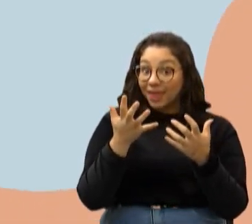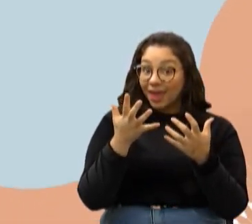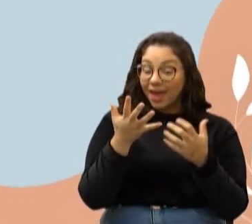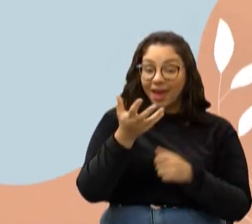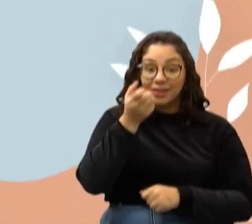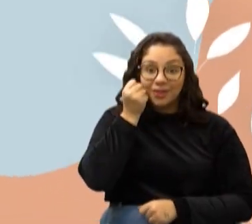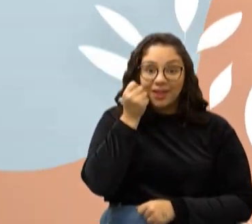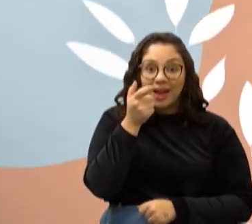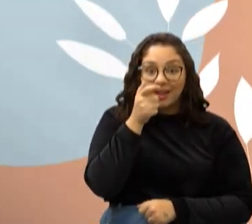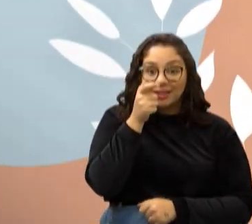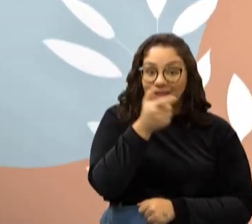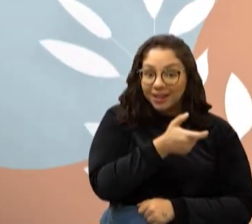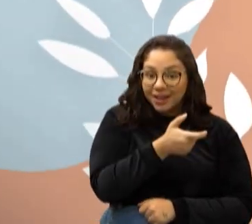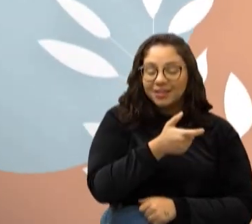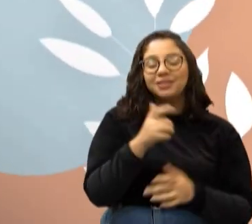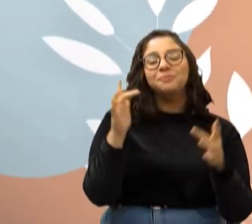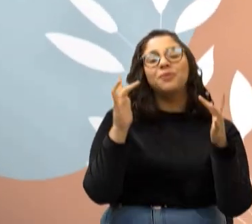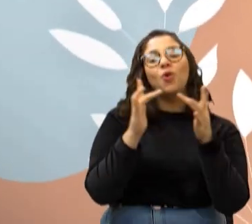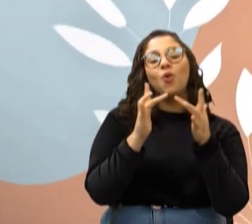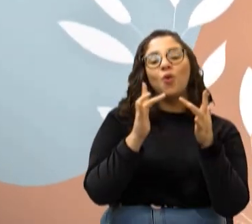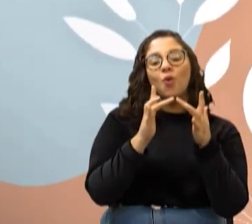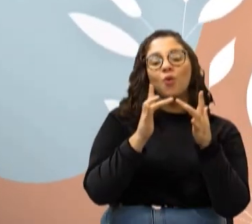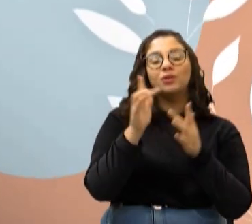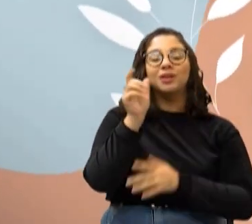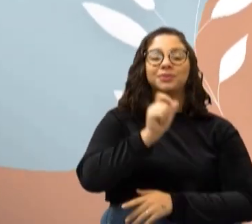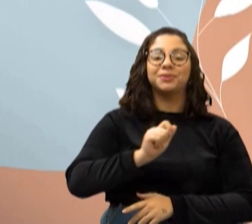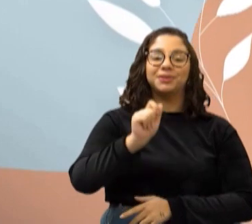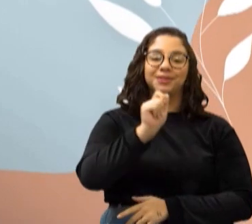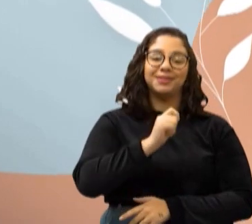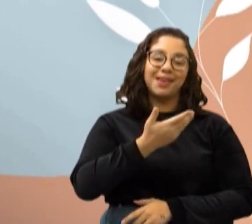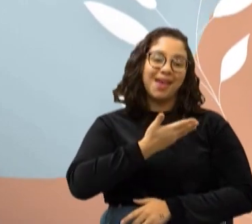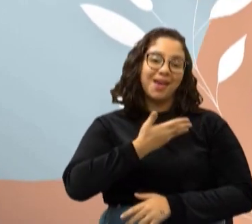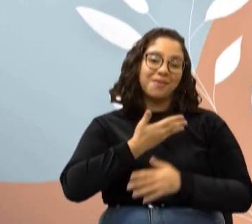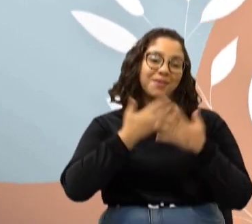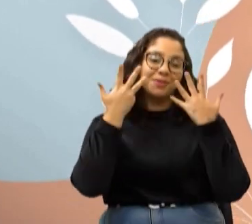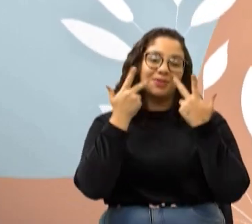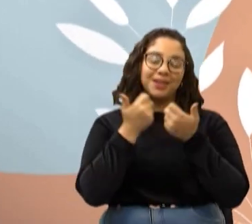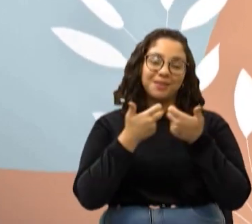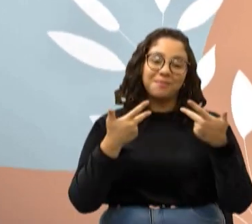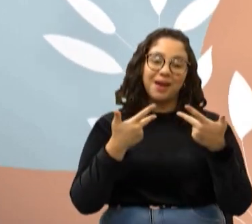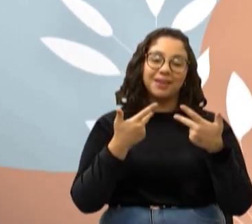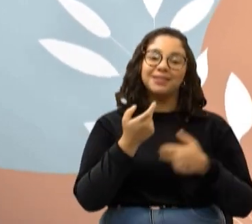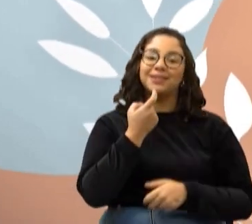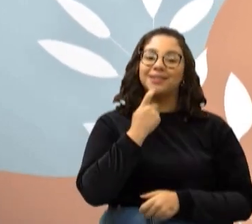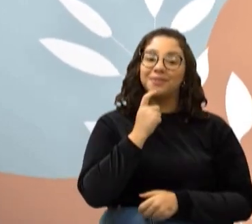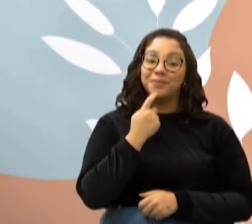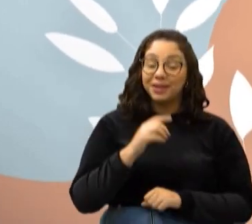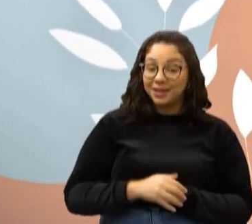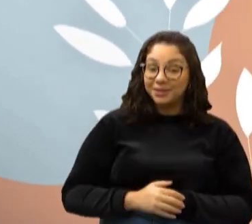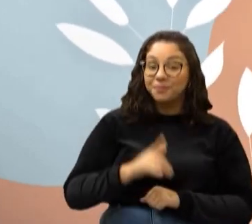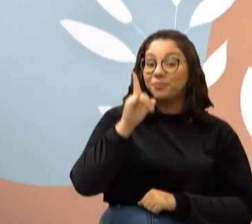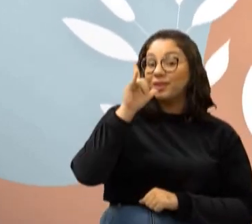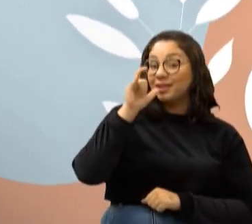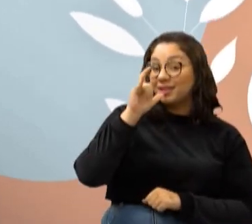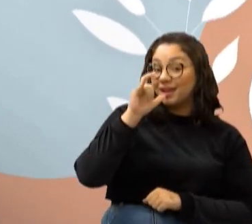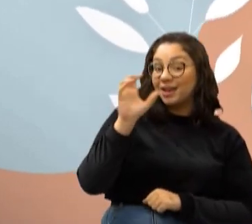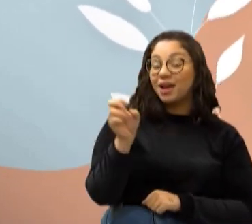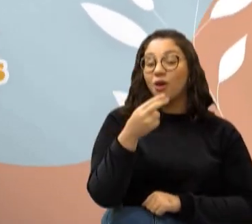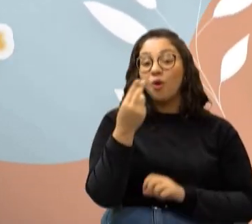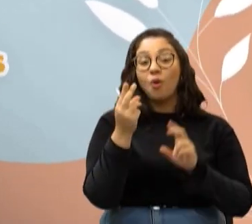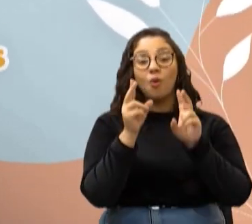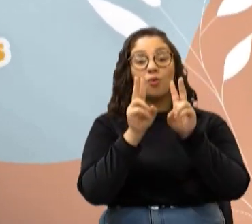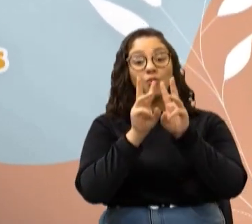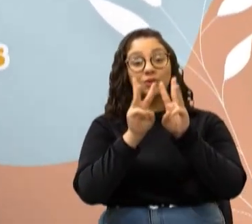adotar um bichinho? Se interessou? Entre em contato com a Associação Amigos dos Animais de Campinas, seja pelo